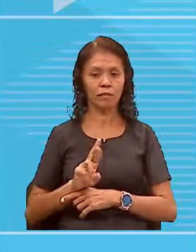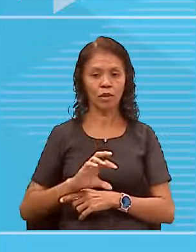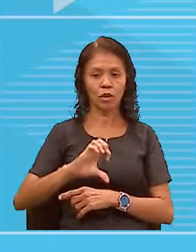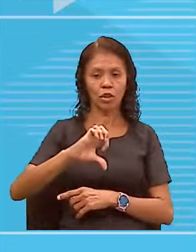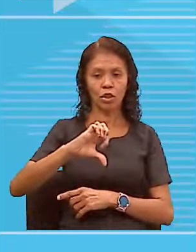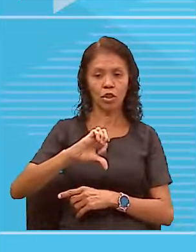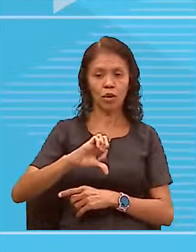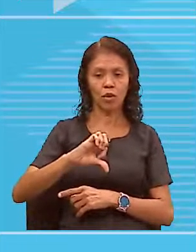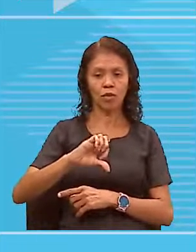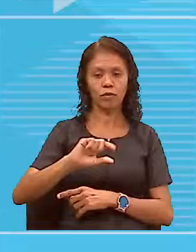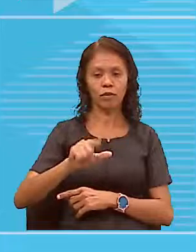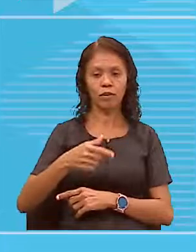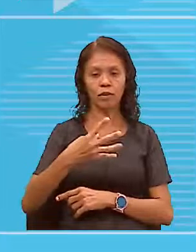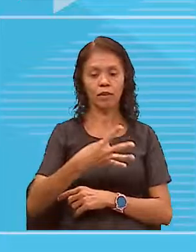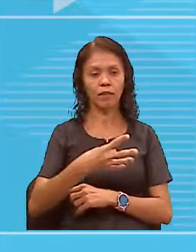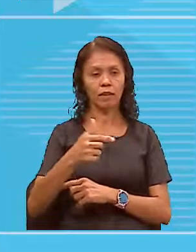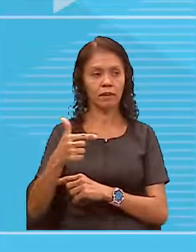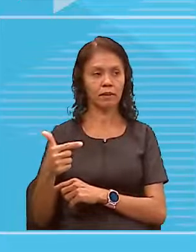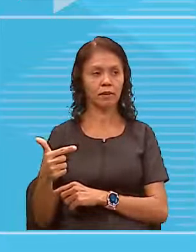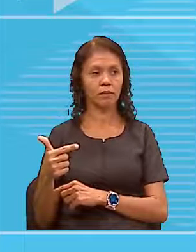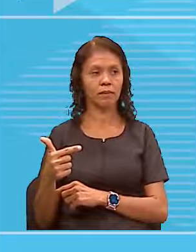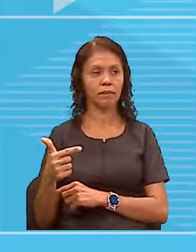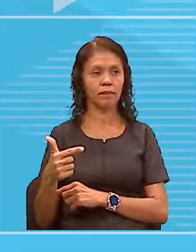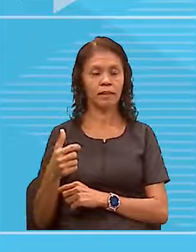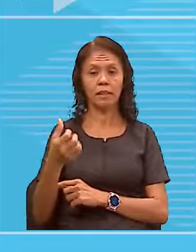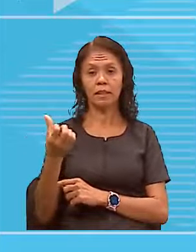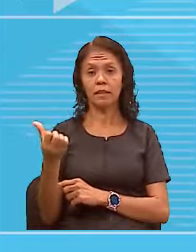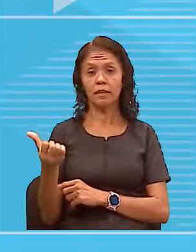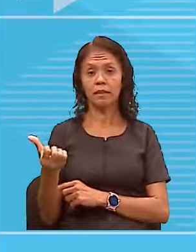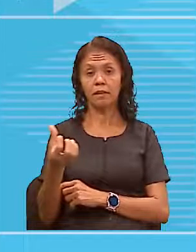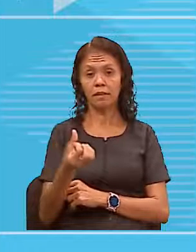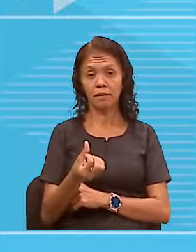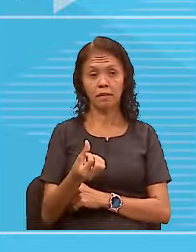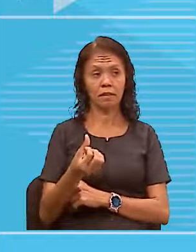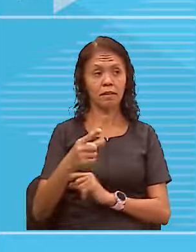9,42. Perfeito, Gabriel. 66 dividido para 7 dá